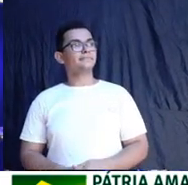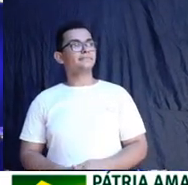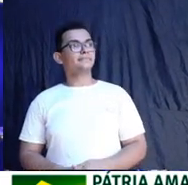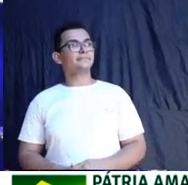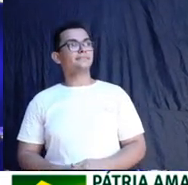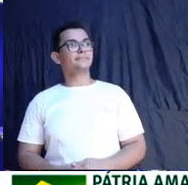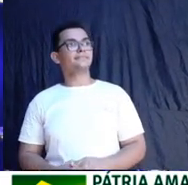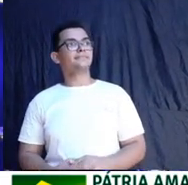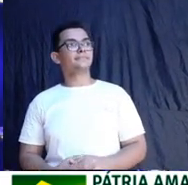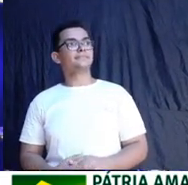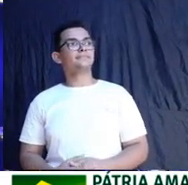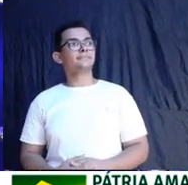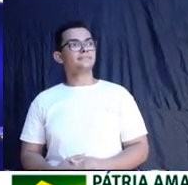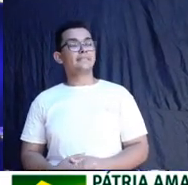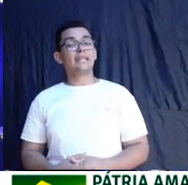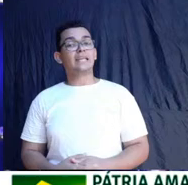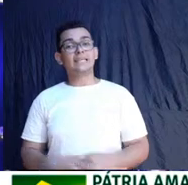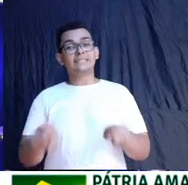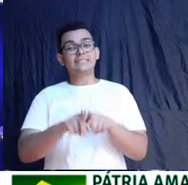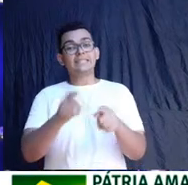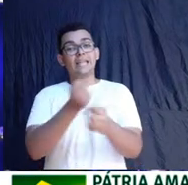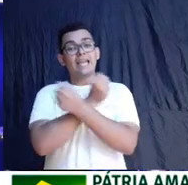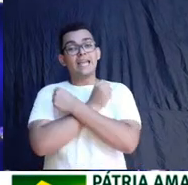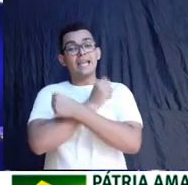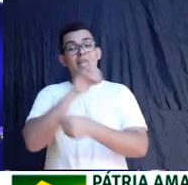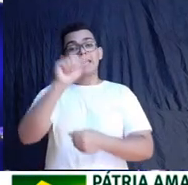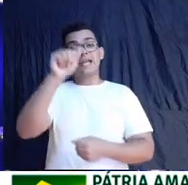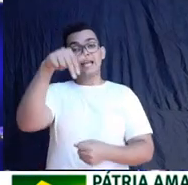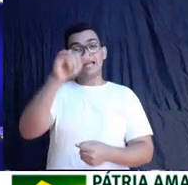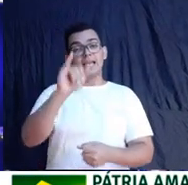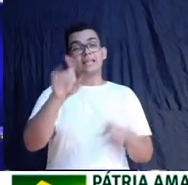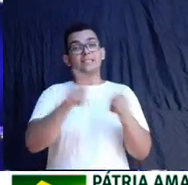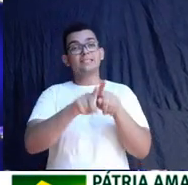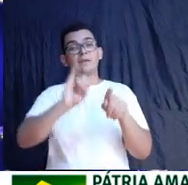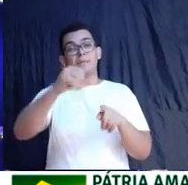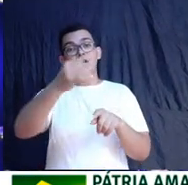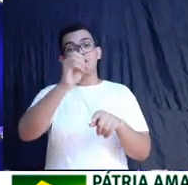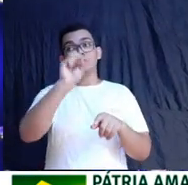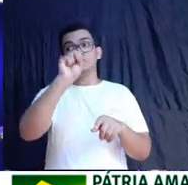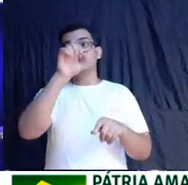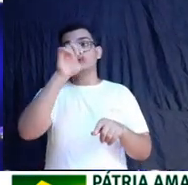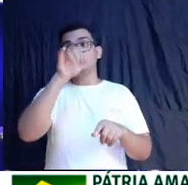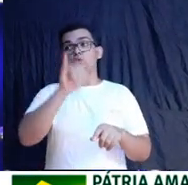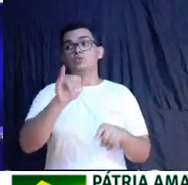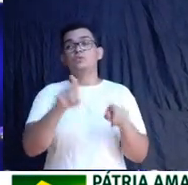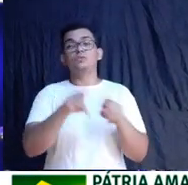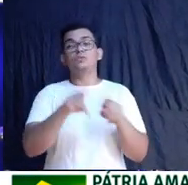Dani, Josi, beijo. Manda um abraço para Dani e um abraço para Josi aí, por favor. Tira o jipa depois.